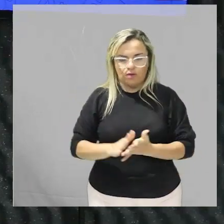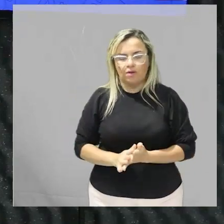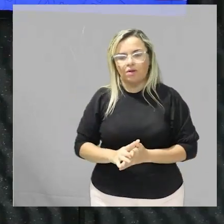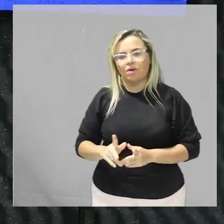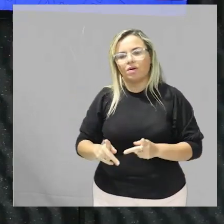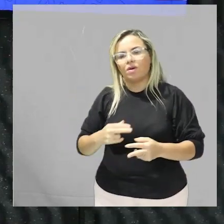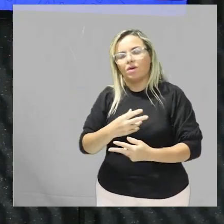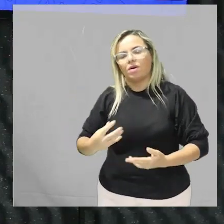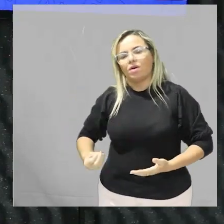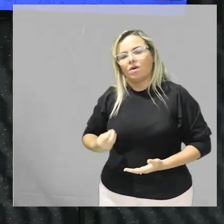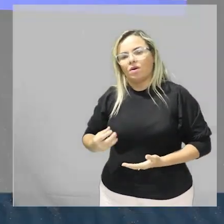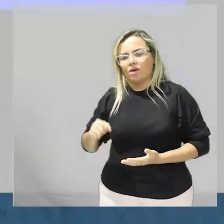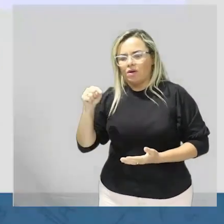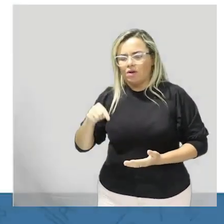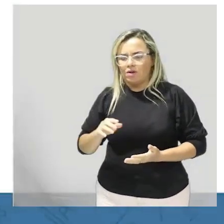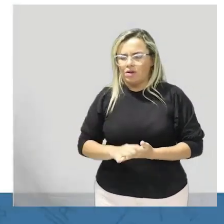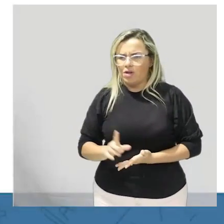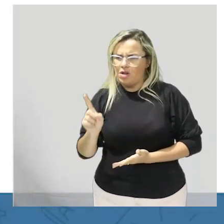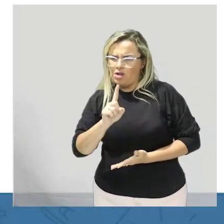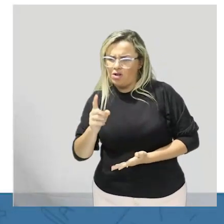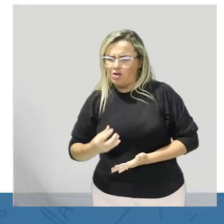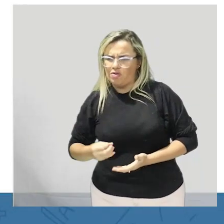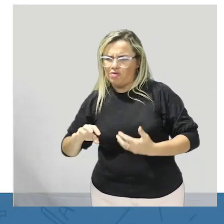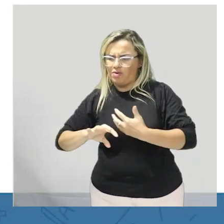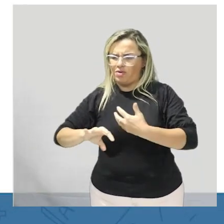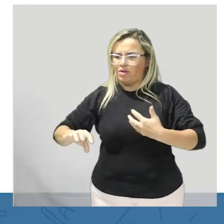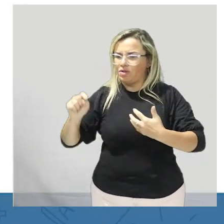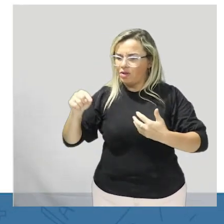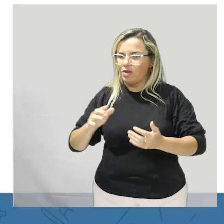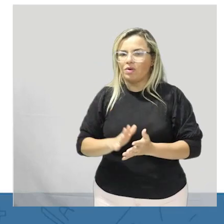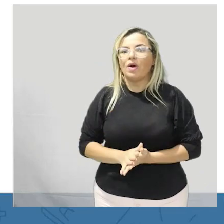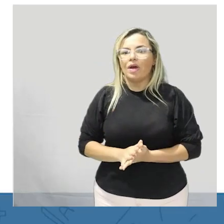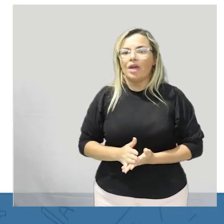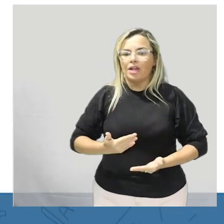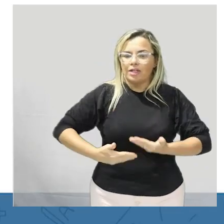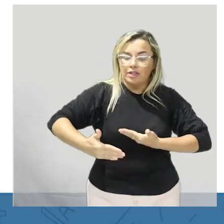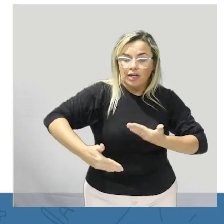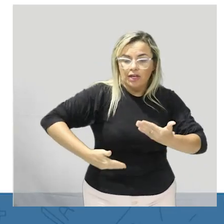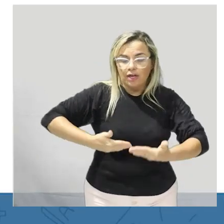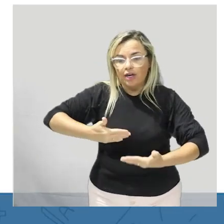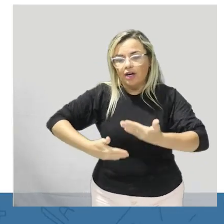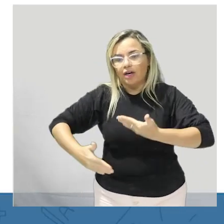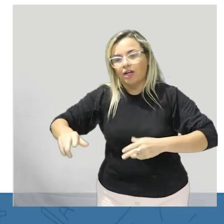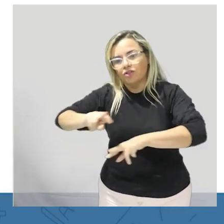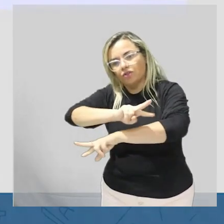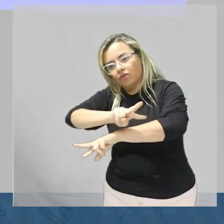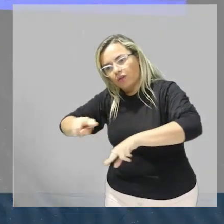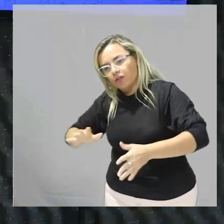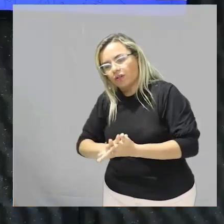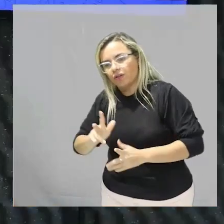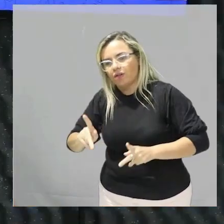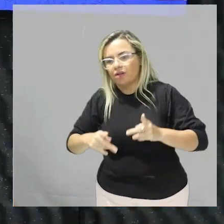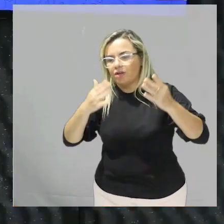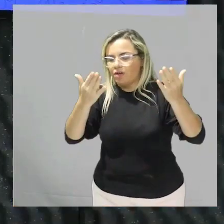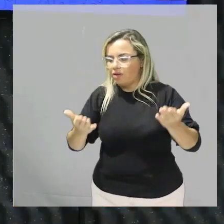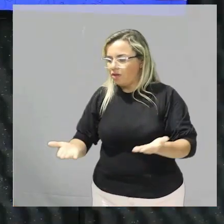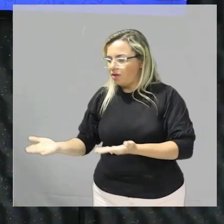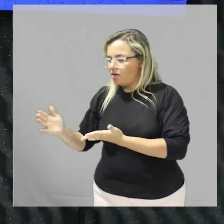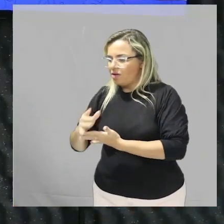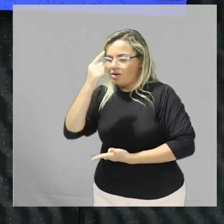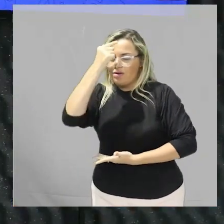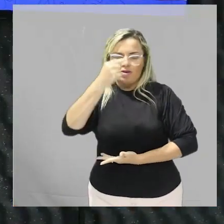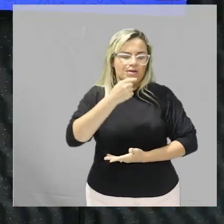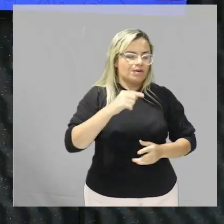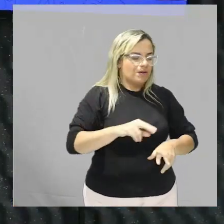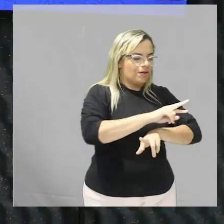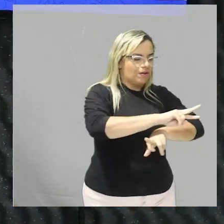não vive isolada, ele vive com outras populações. Então, aqui eu destaquei várias populações